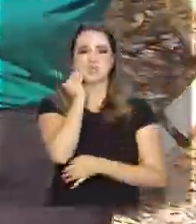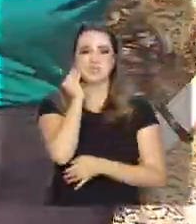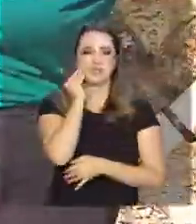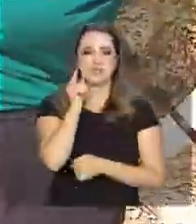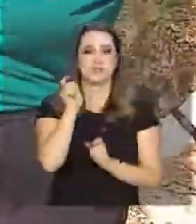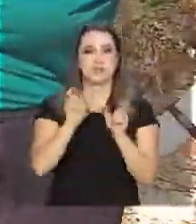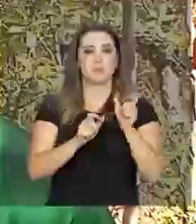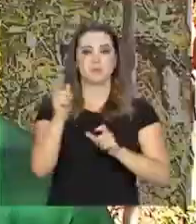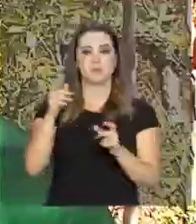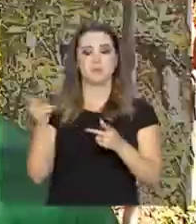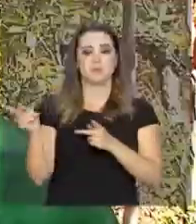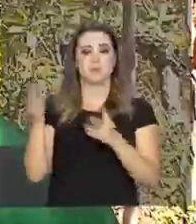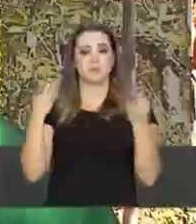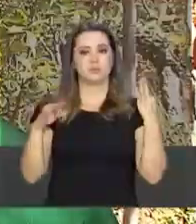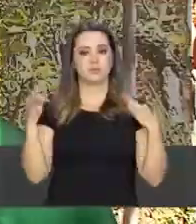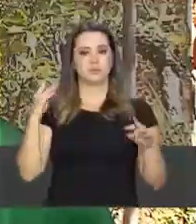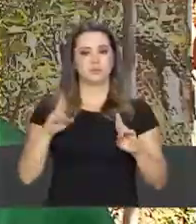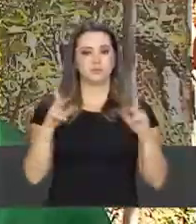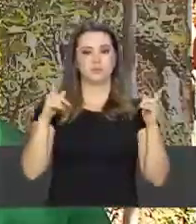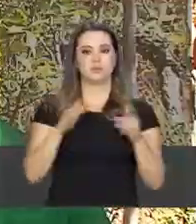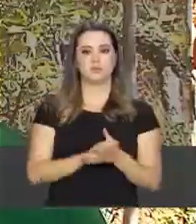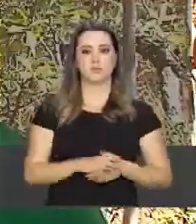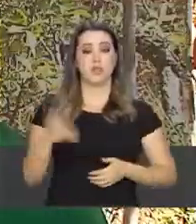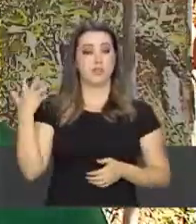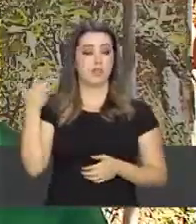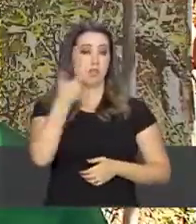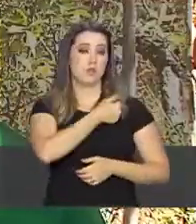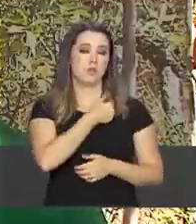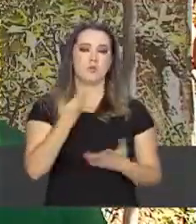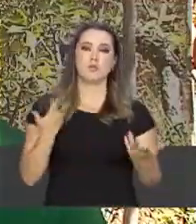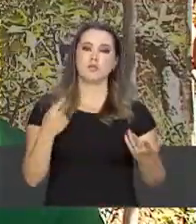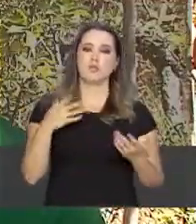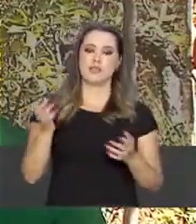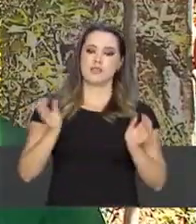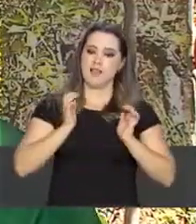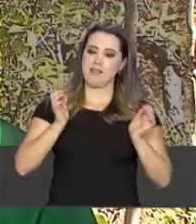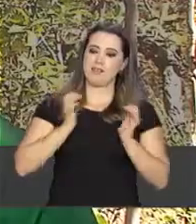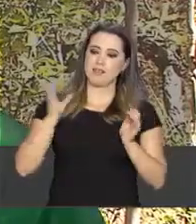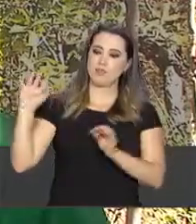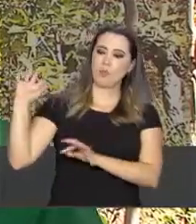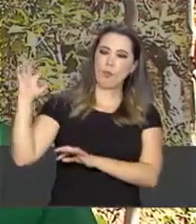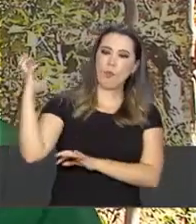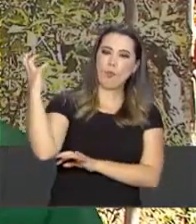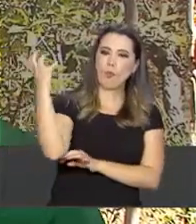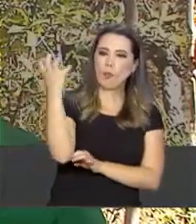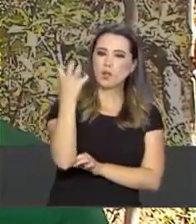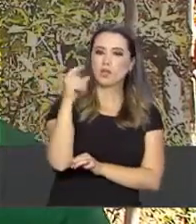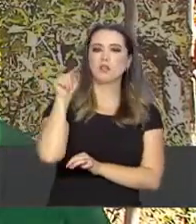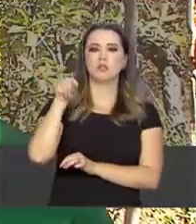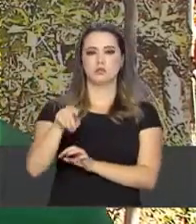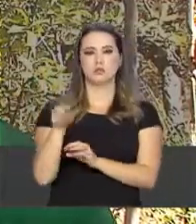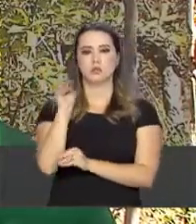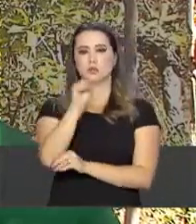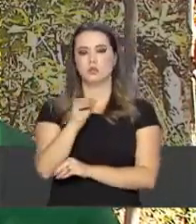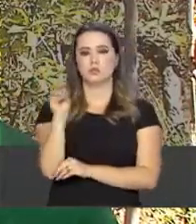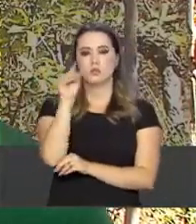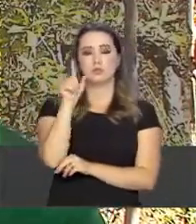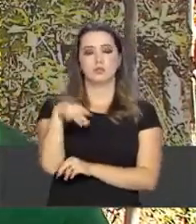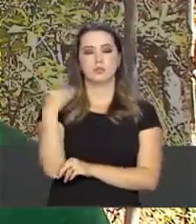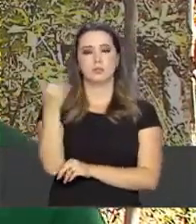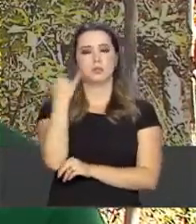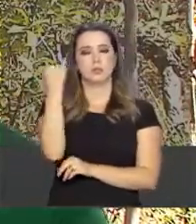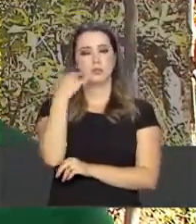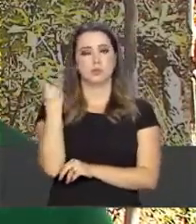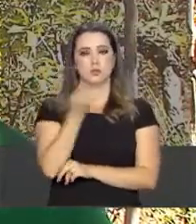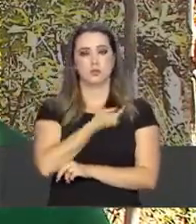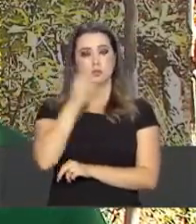do turista. A natureza, a exuberância, a riqueza do Cerrado ainda preservado, né? Isso é muito valioso. O nosso